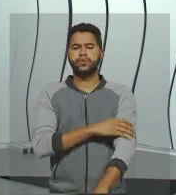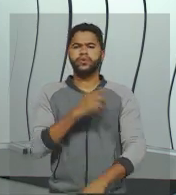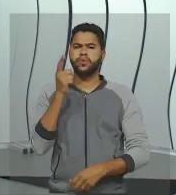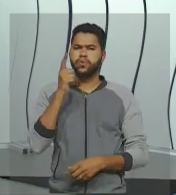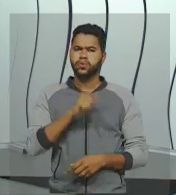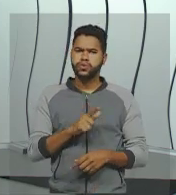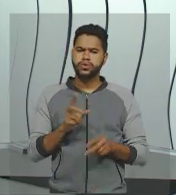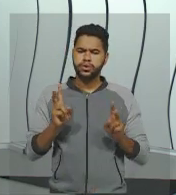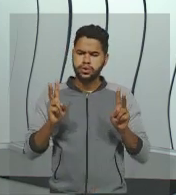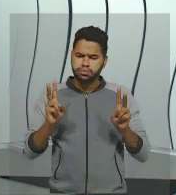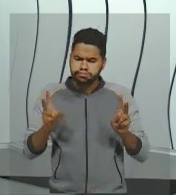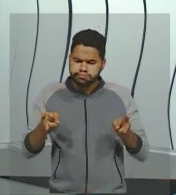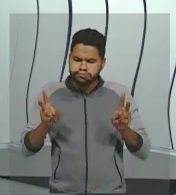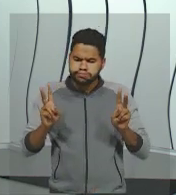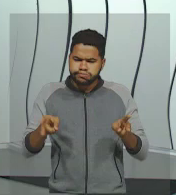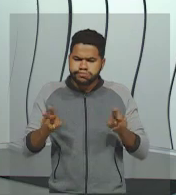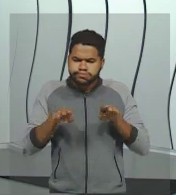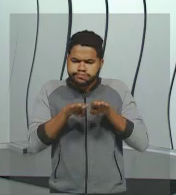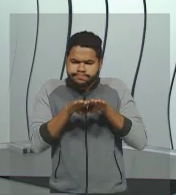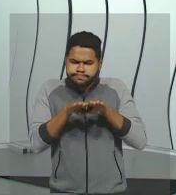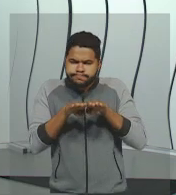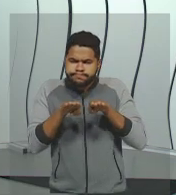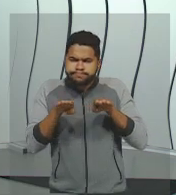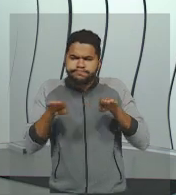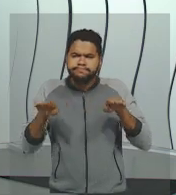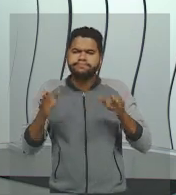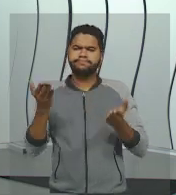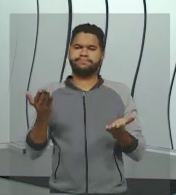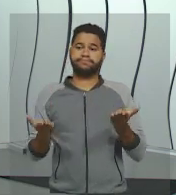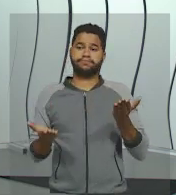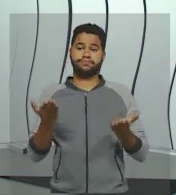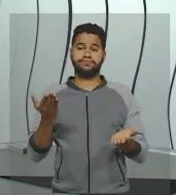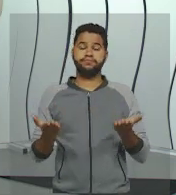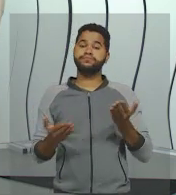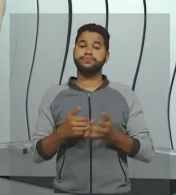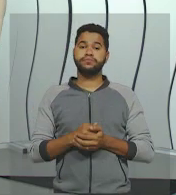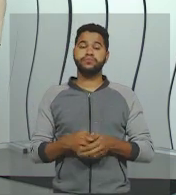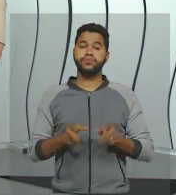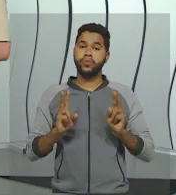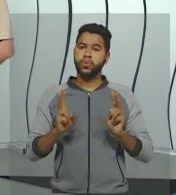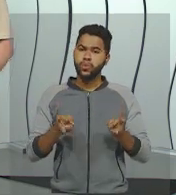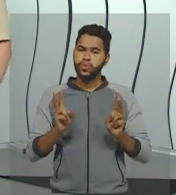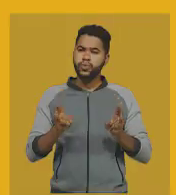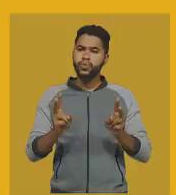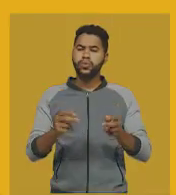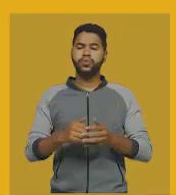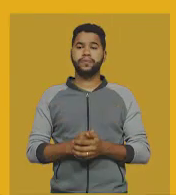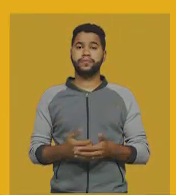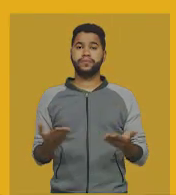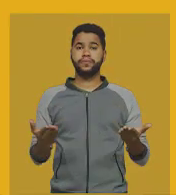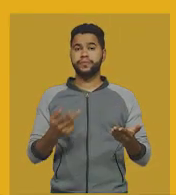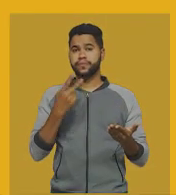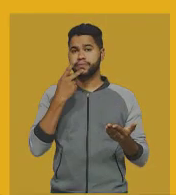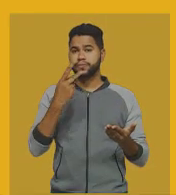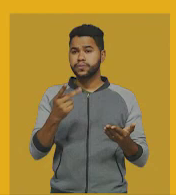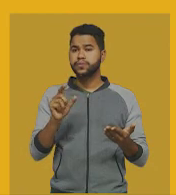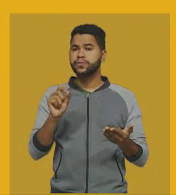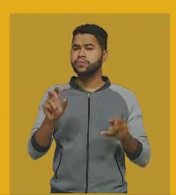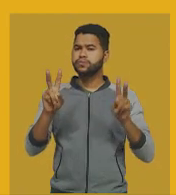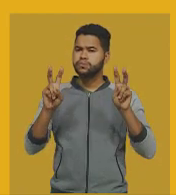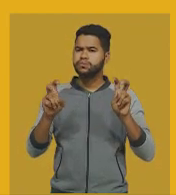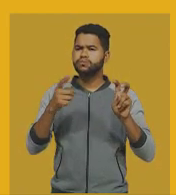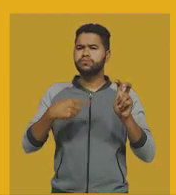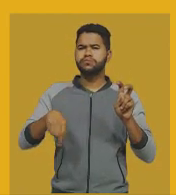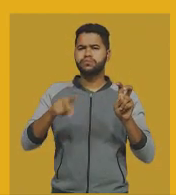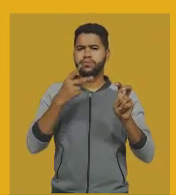consiga manter esse conjunto em equilíbrio. Beleza? Continuando então, gente, agora eu quero falar um pouco sobre o que nós